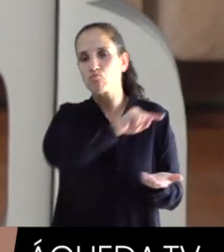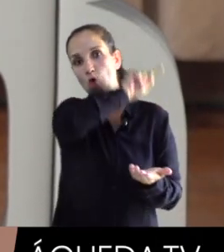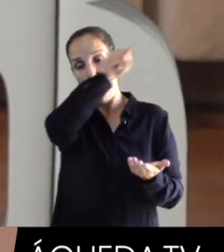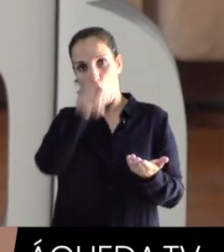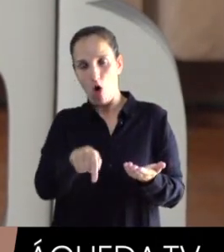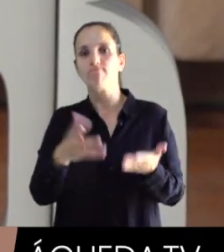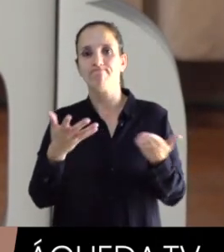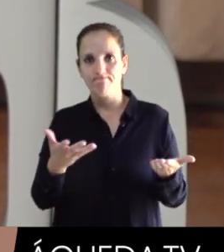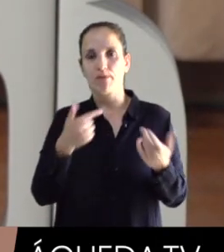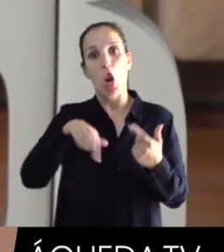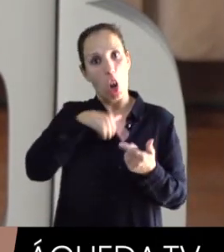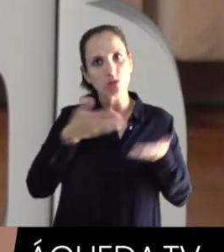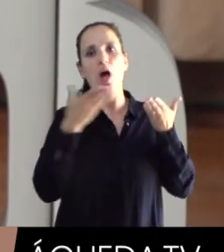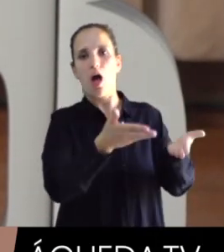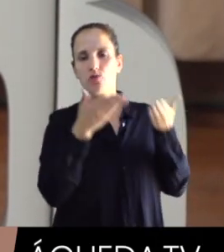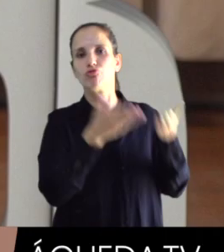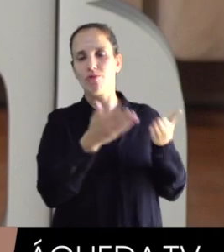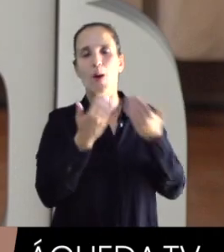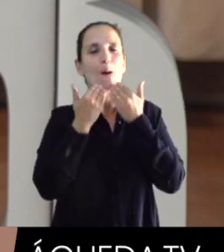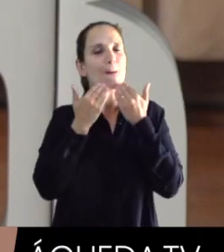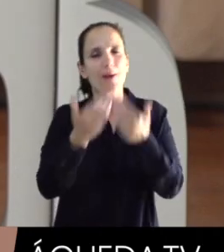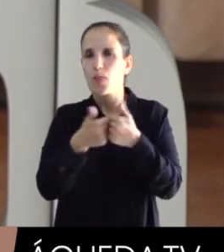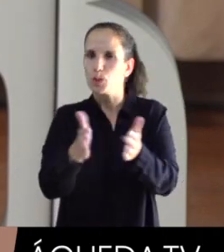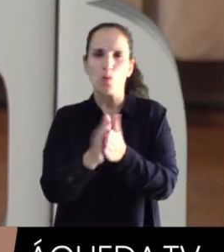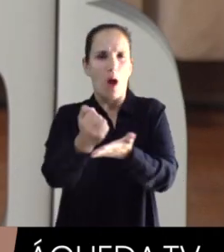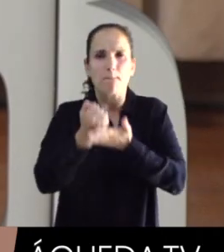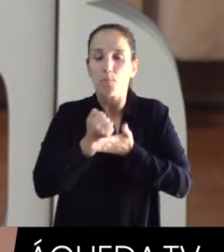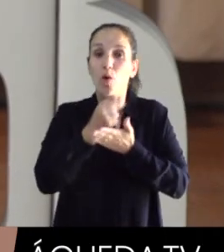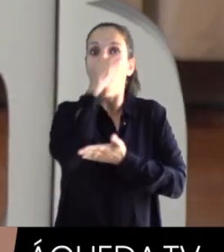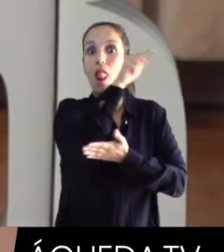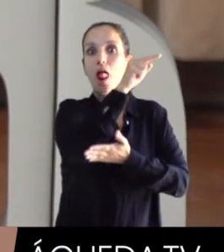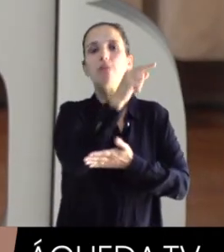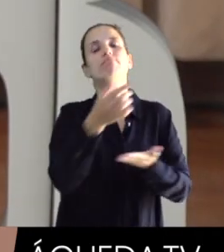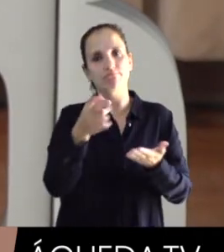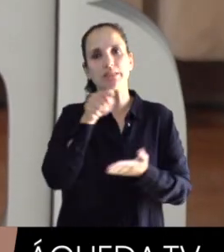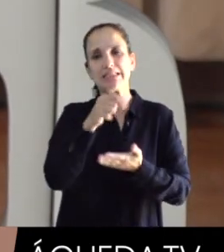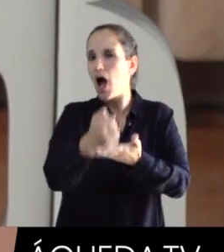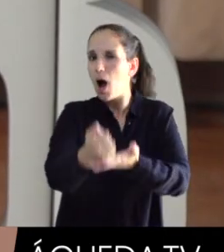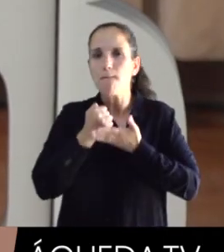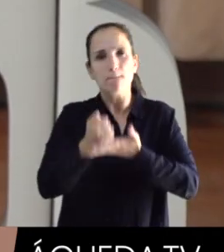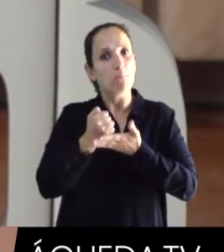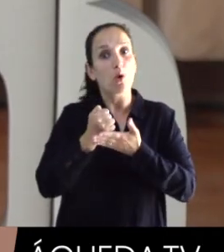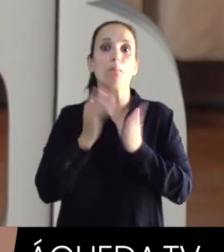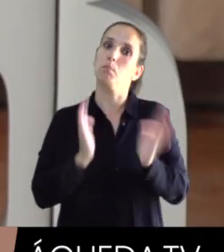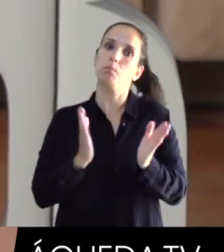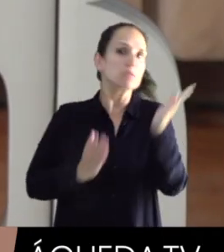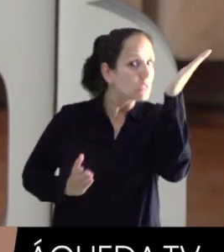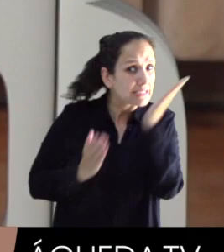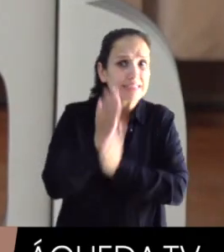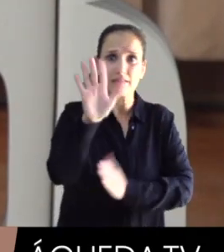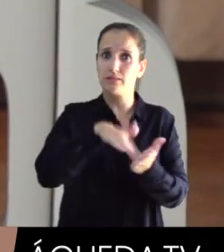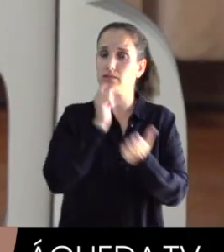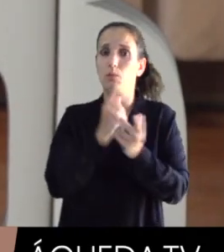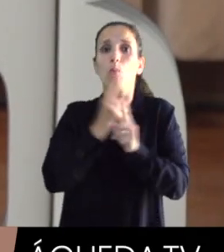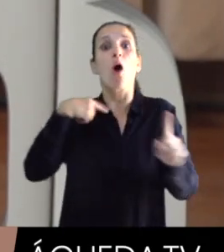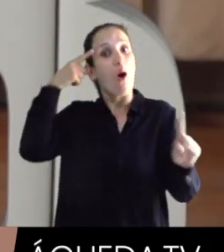Guiné-Bissau. Nós estamos a ajudar nesse processo. Obrigado por todo o apoio que nos estão a dar no terreno. Queria dizer-vos que esse apoio terá que ser permanente, porque o